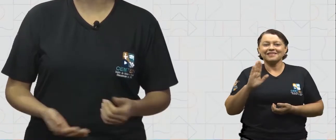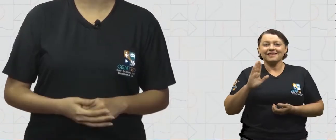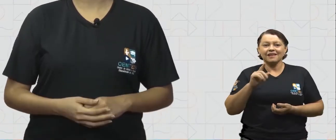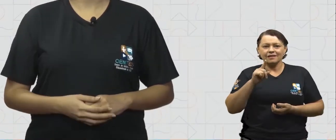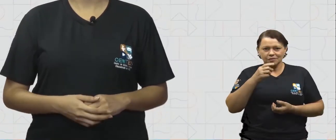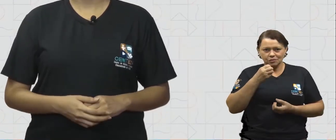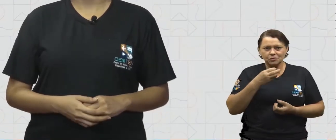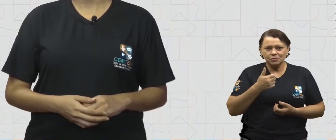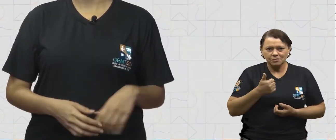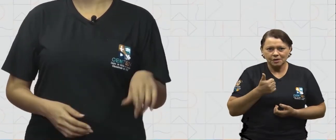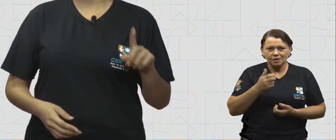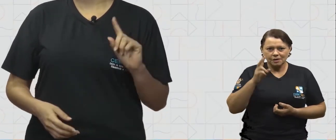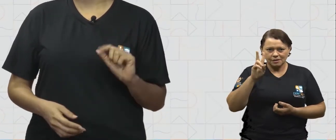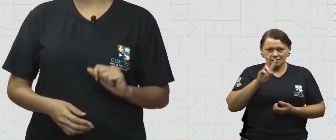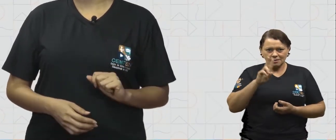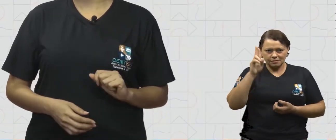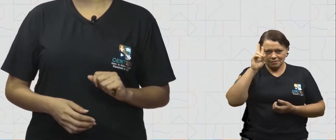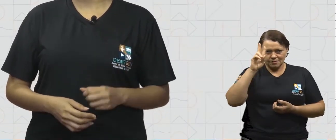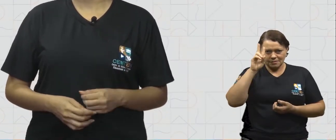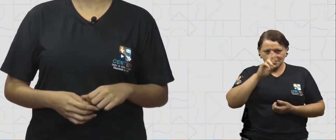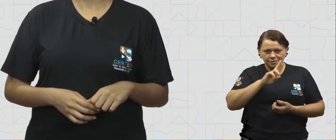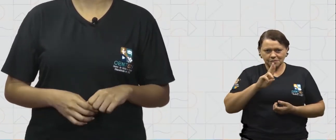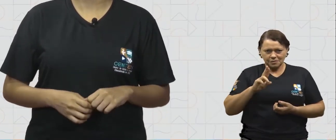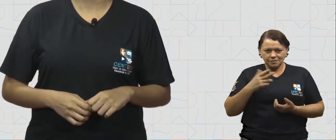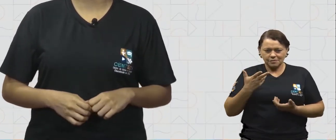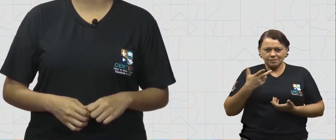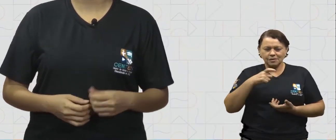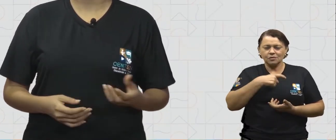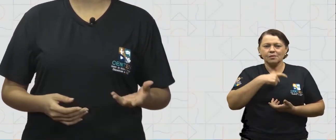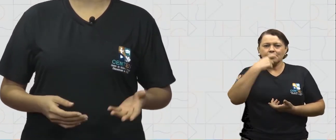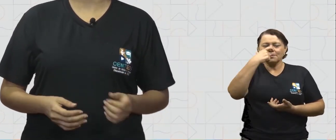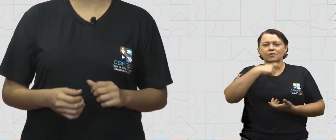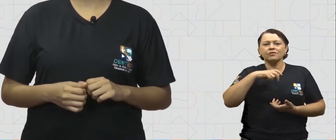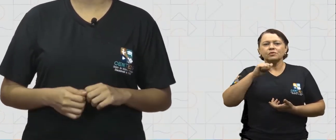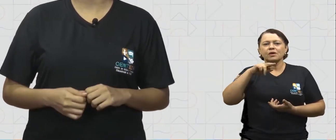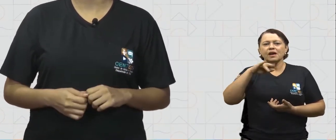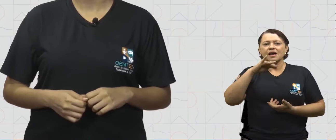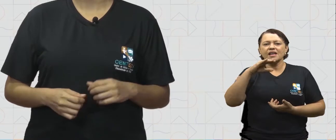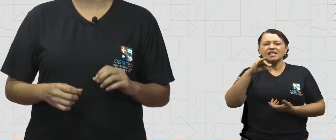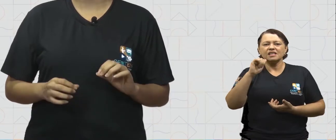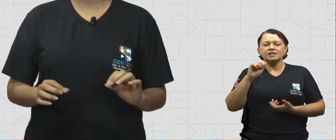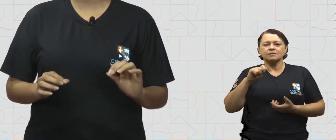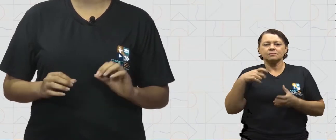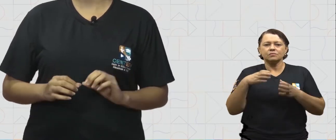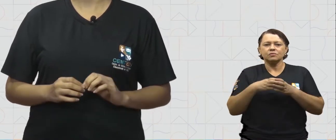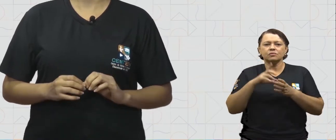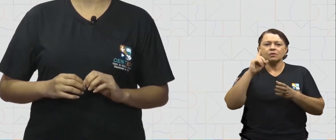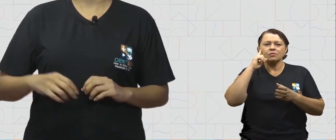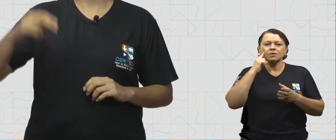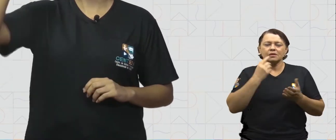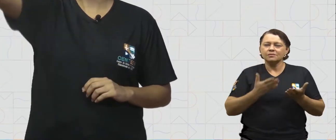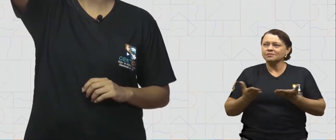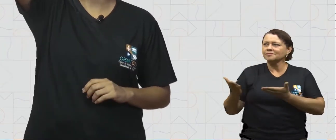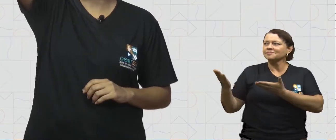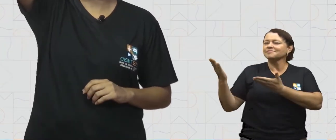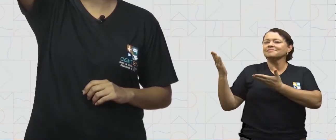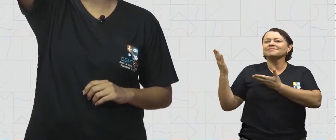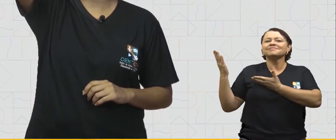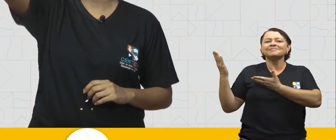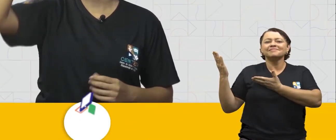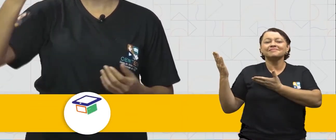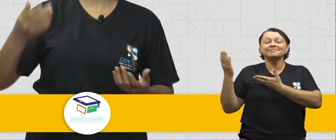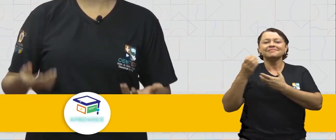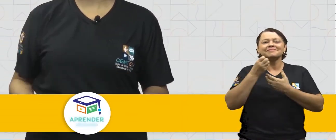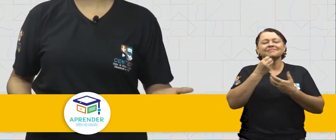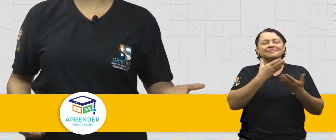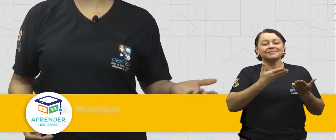Olá, como você está? Lembra o meu nome? Sou a professora Arícia Gisele. O meu sinal na comunidade surda é